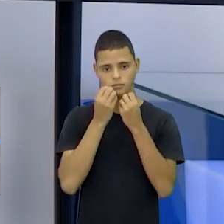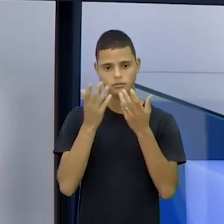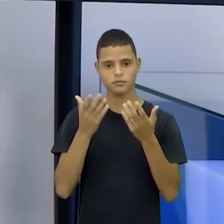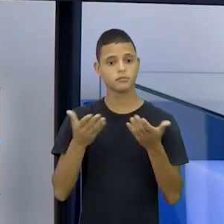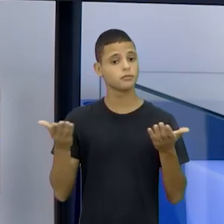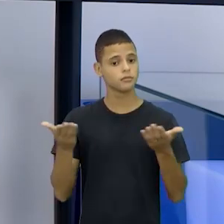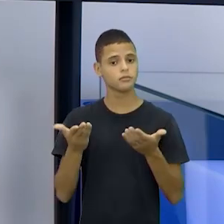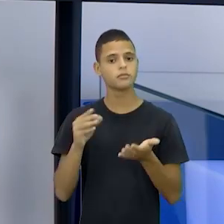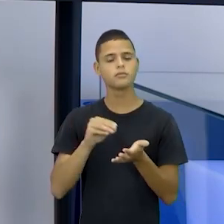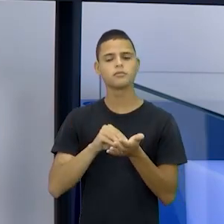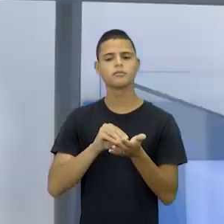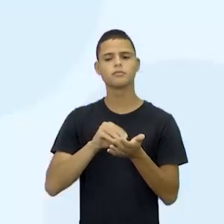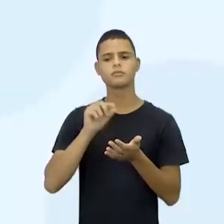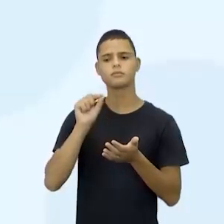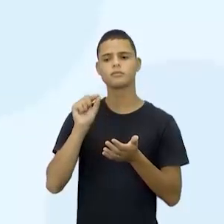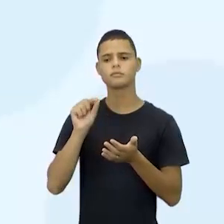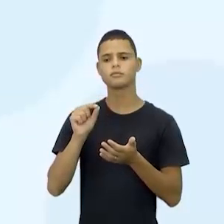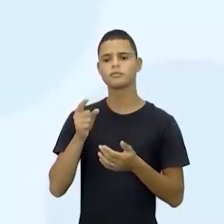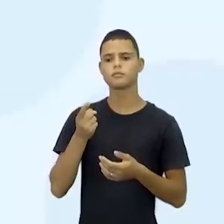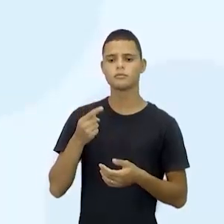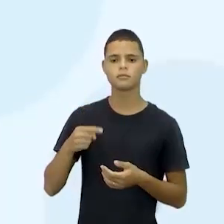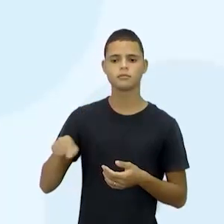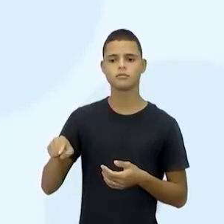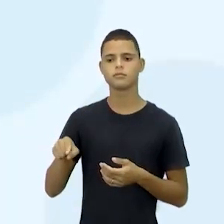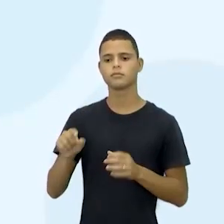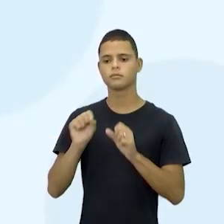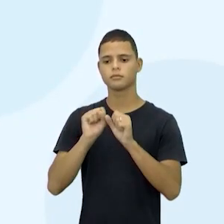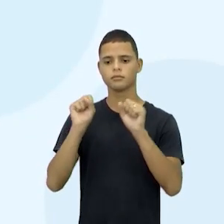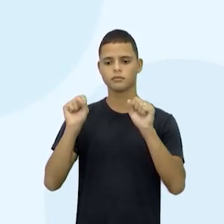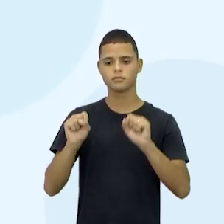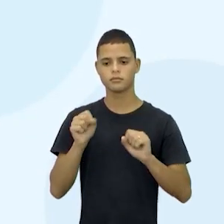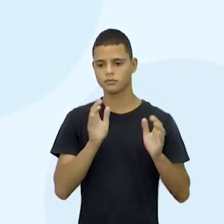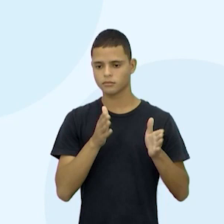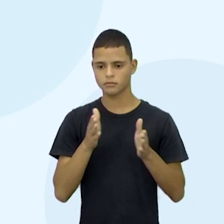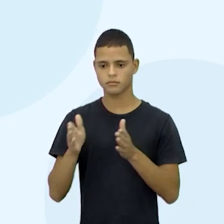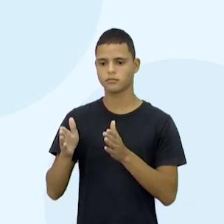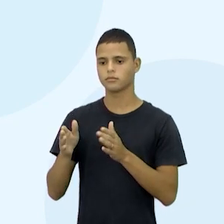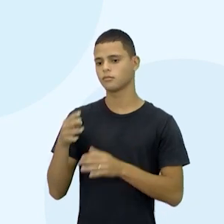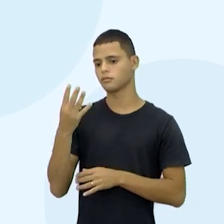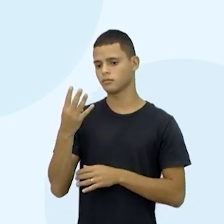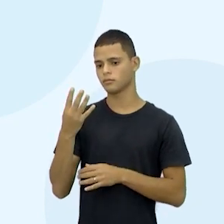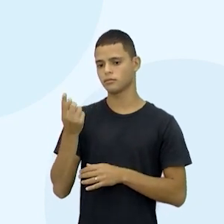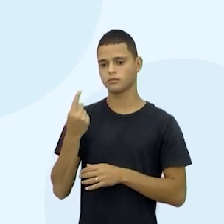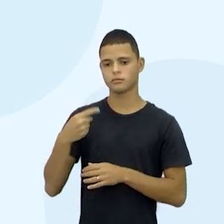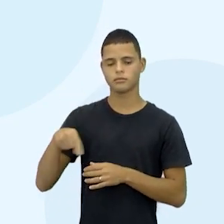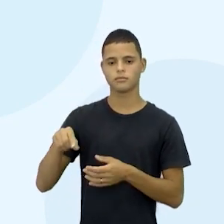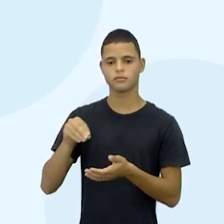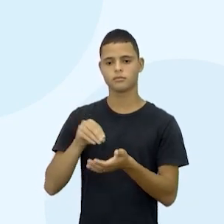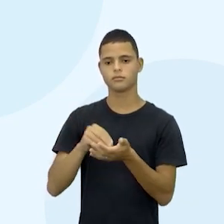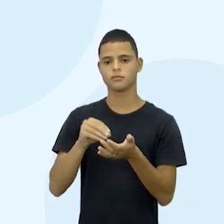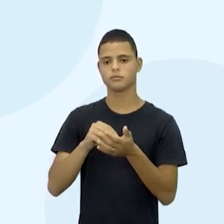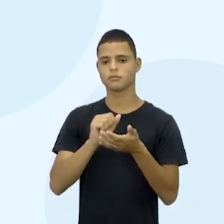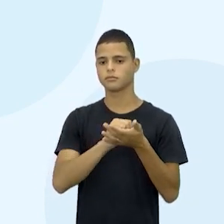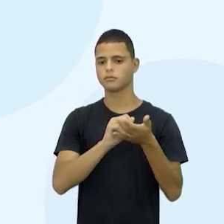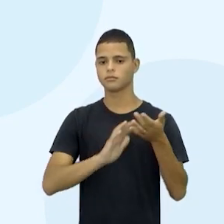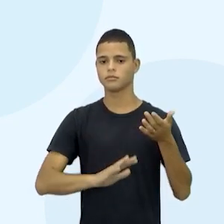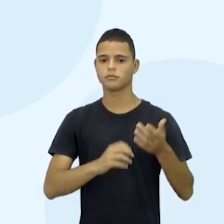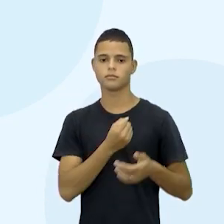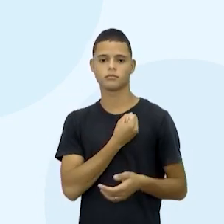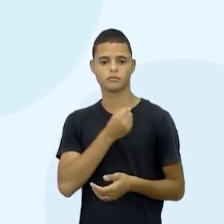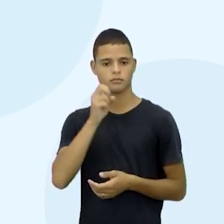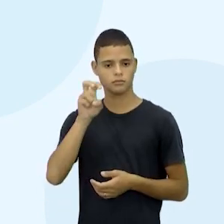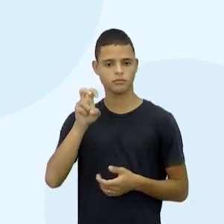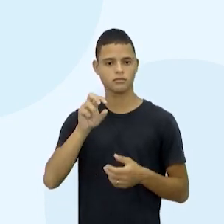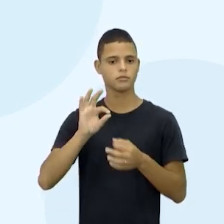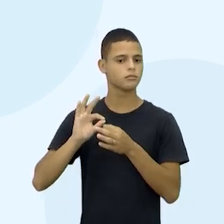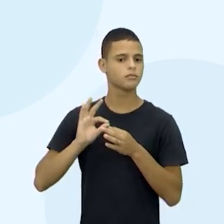tá faltando o quê? A última parte, sistematização. As 4 últimas aulas da atividade 5. O que a gente vai fazer aí?